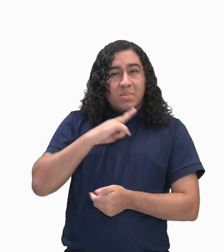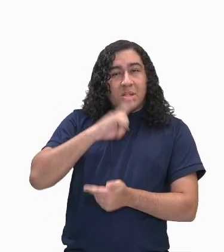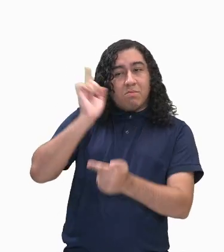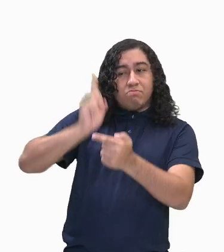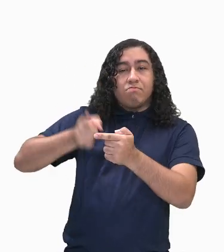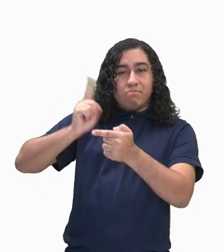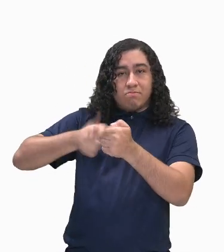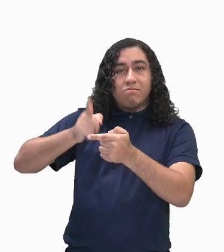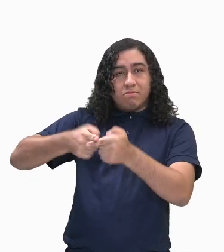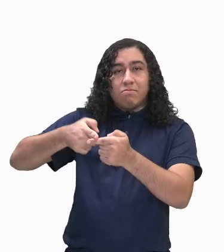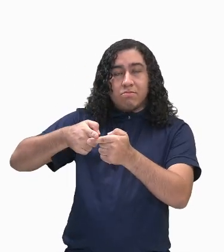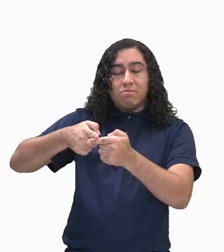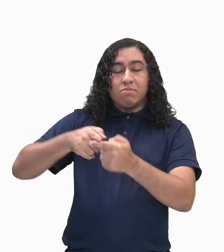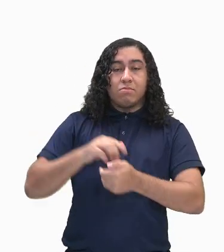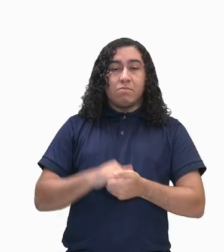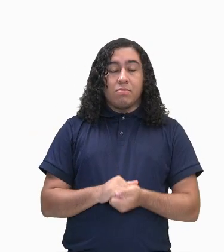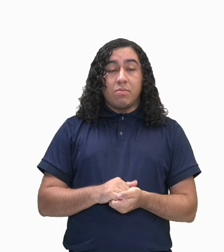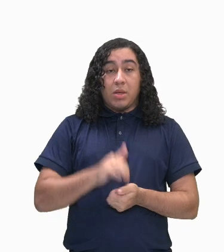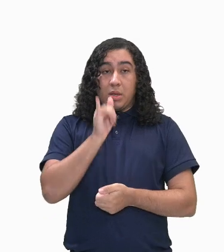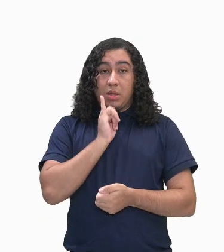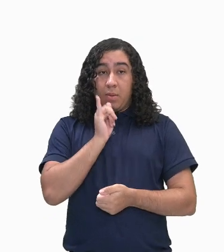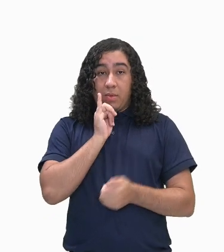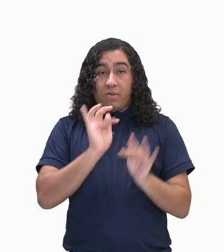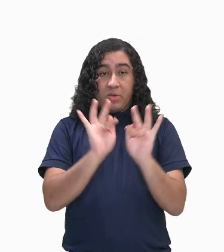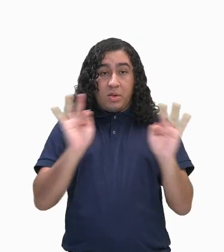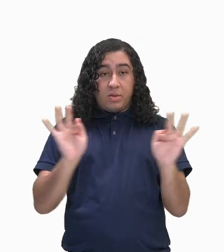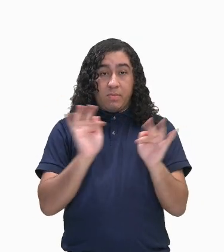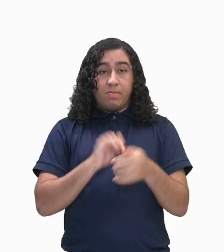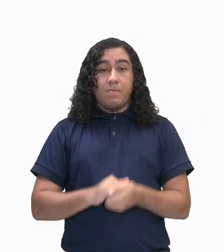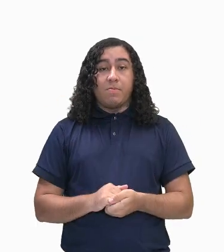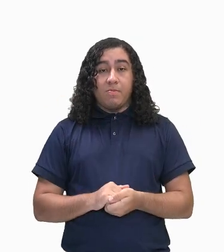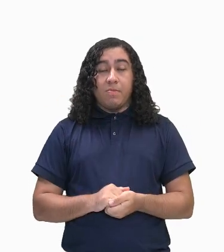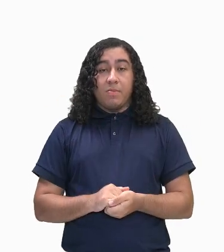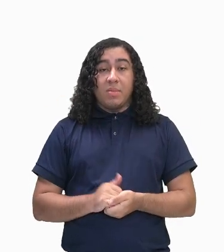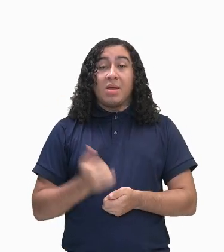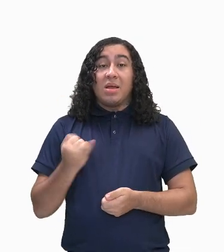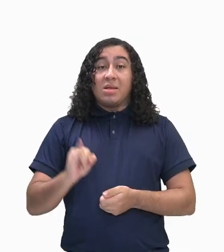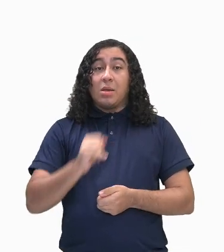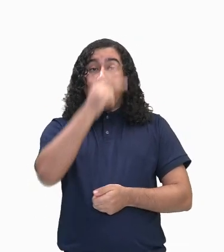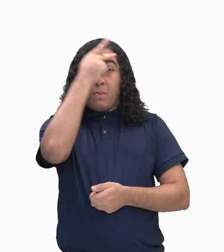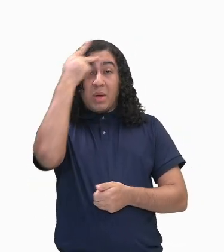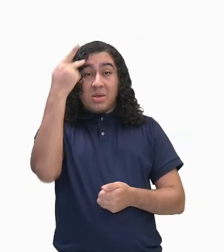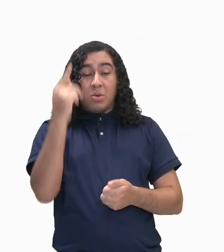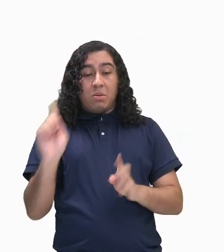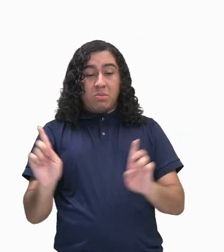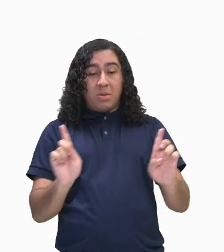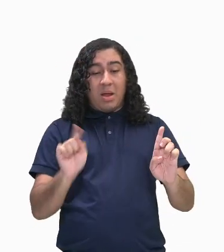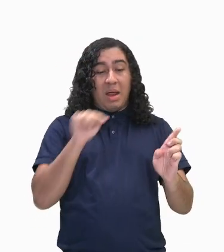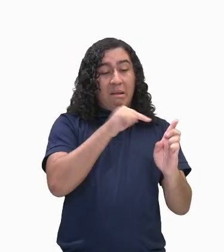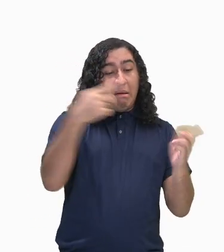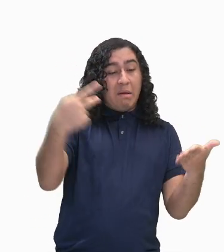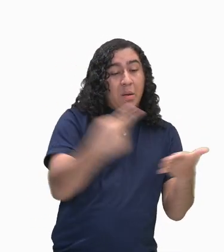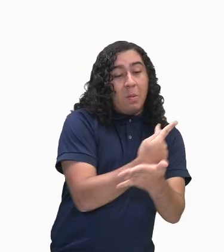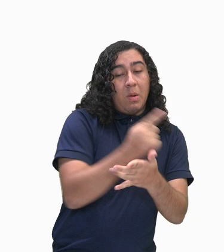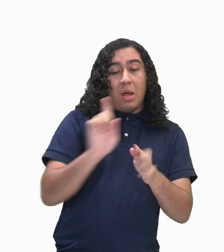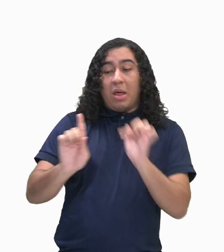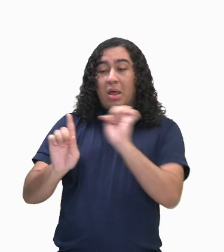sarcástica, né? Então, por exemplo, quando alguém comete um erro e a outra